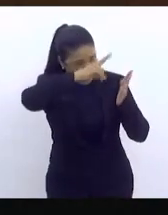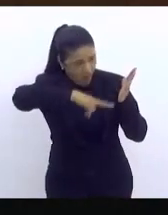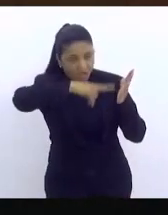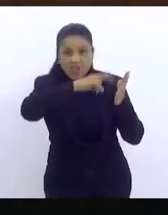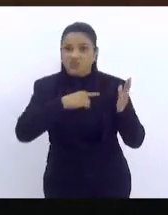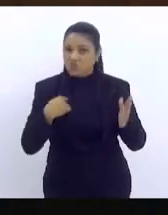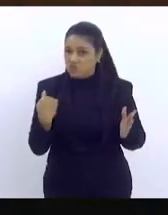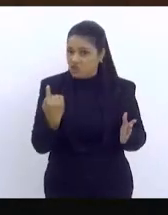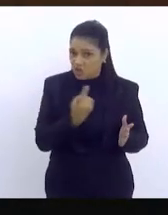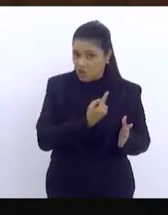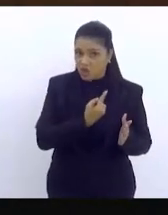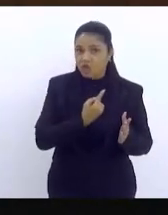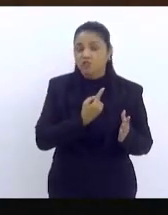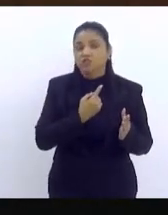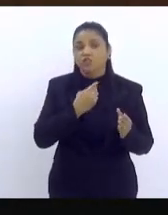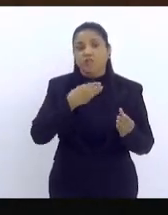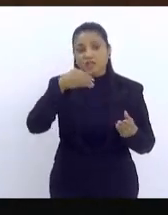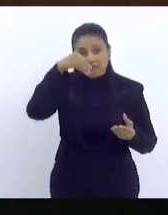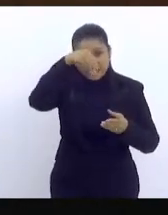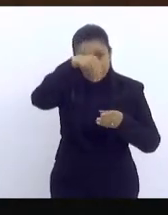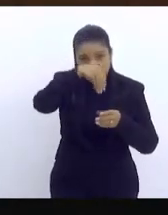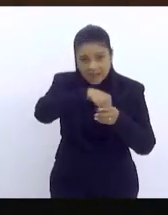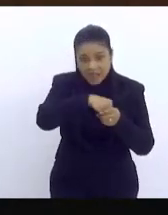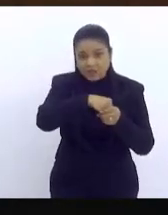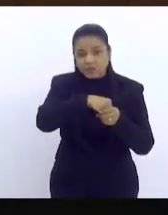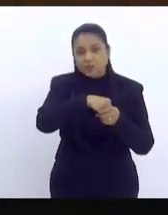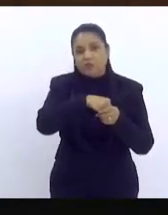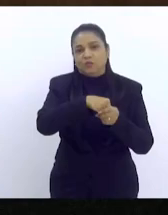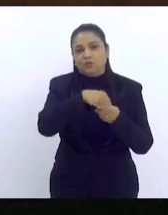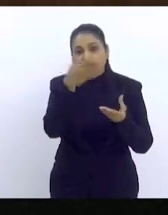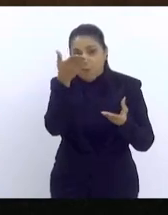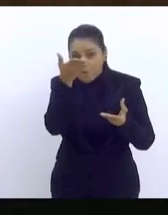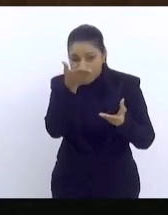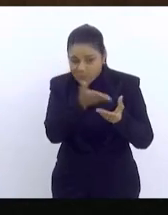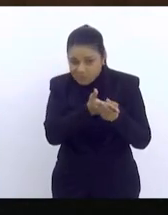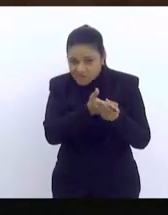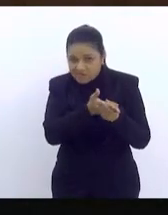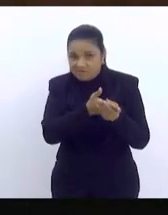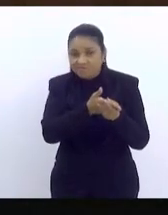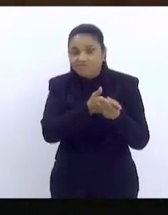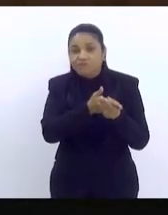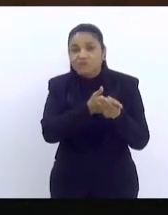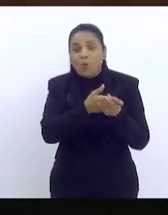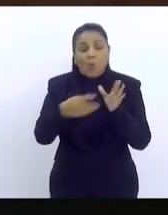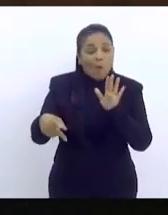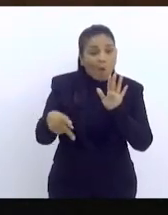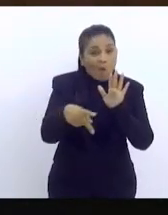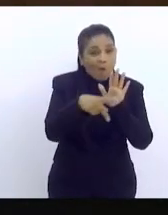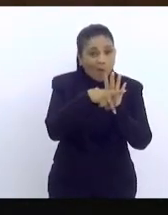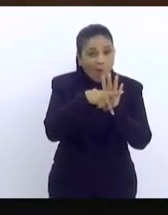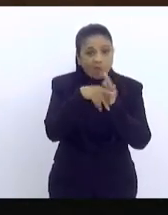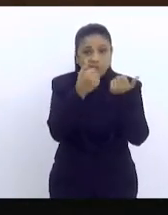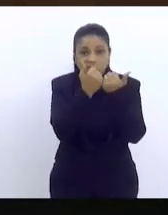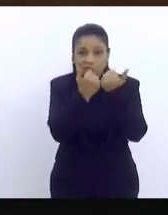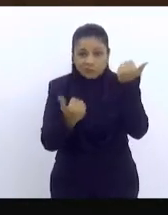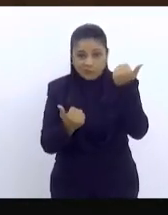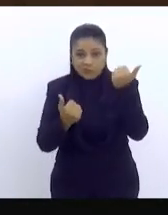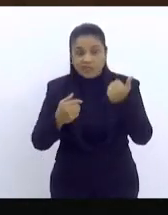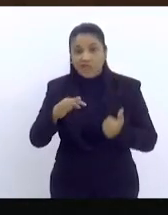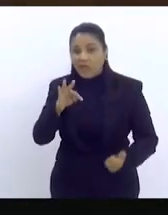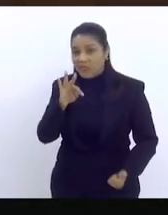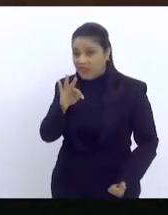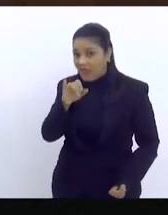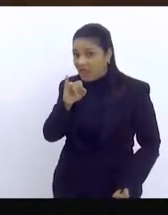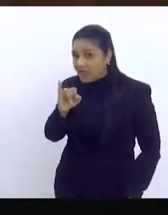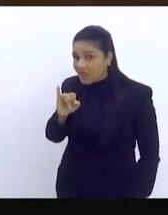do processo sei onde o próprio superintendente de ti diz